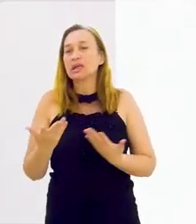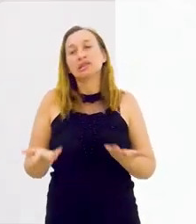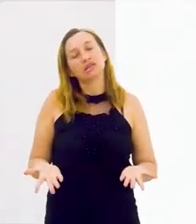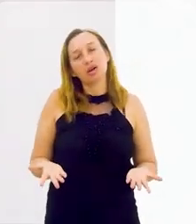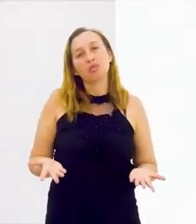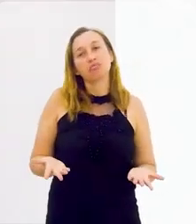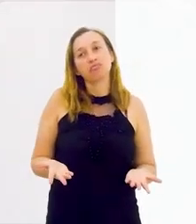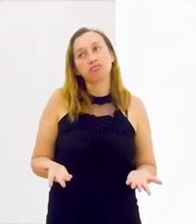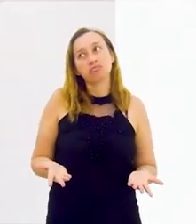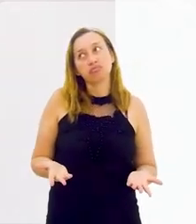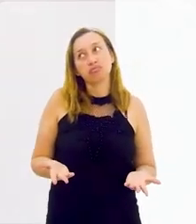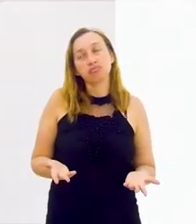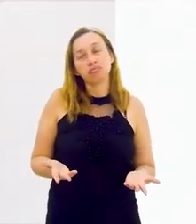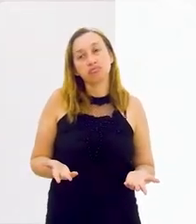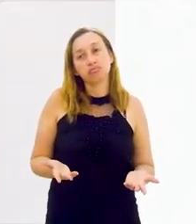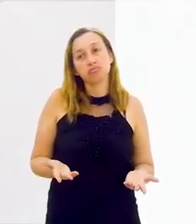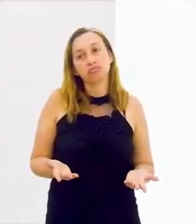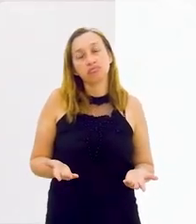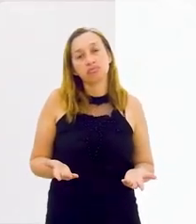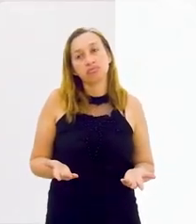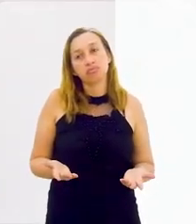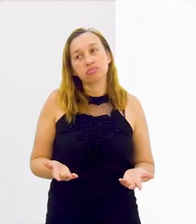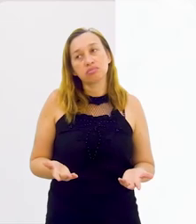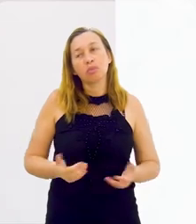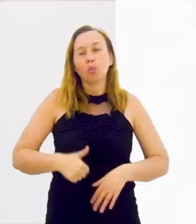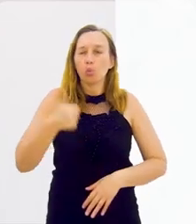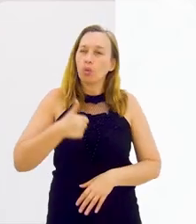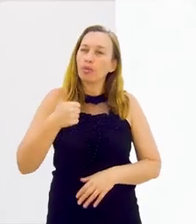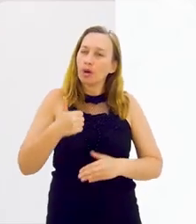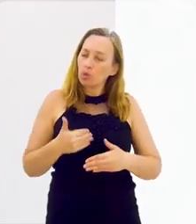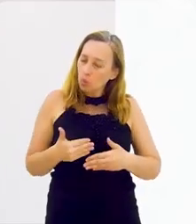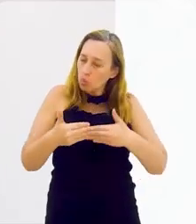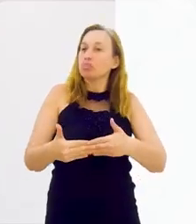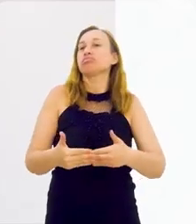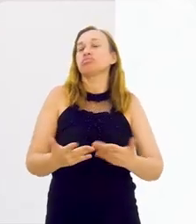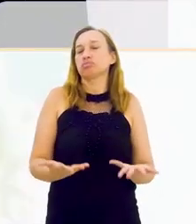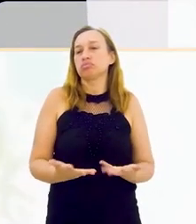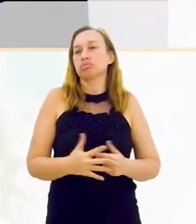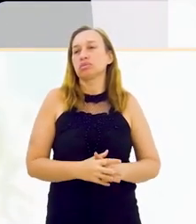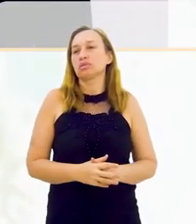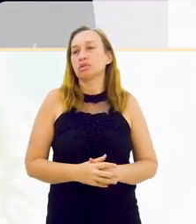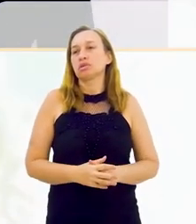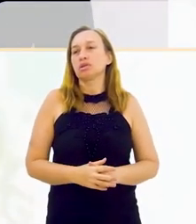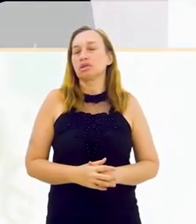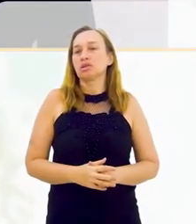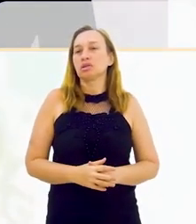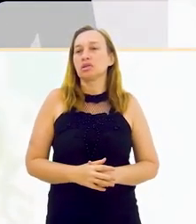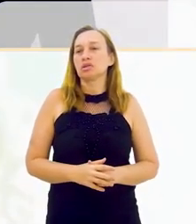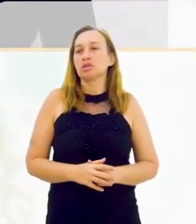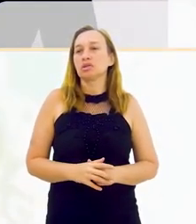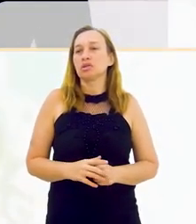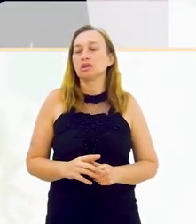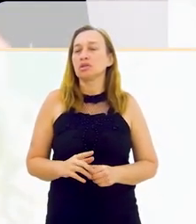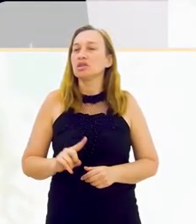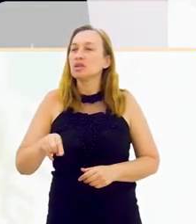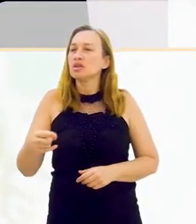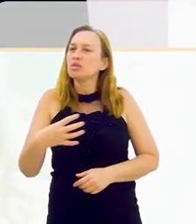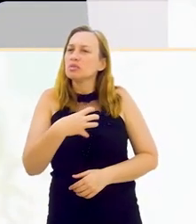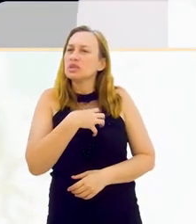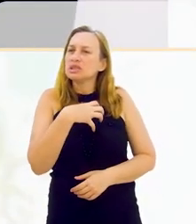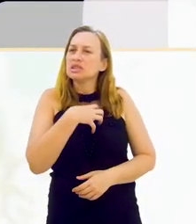professora. Talvez tenha sido esse o primeiro impulso, né? E aí, lá na frente, eu